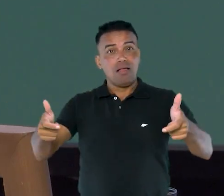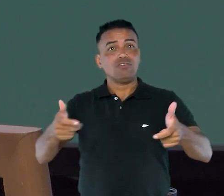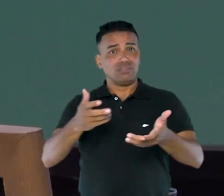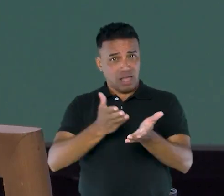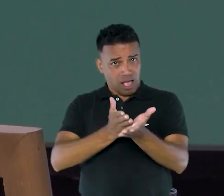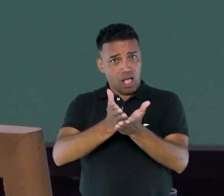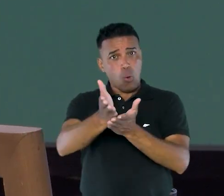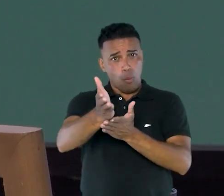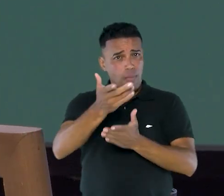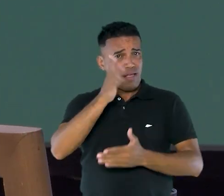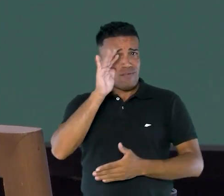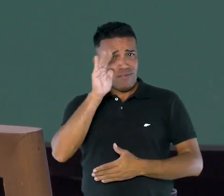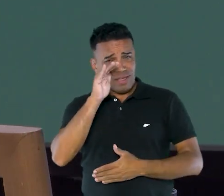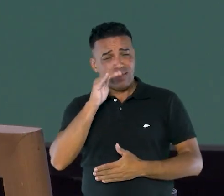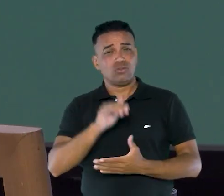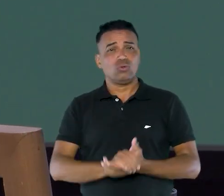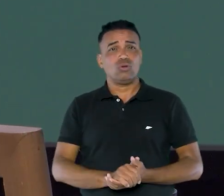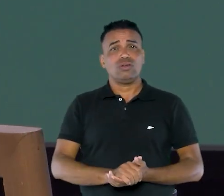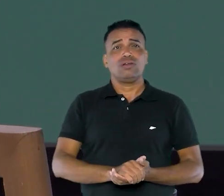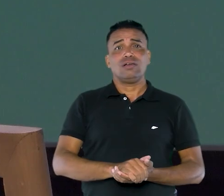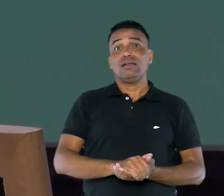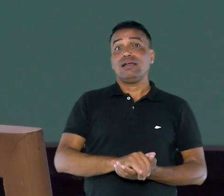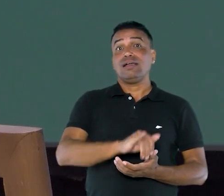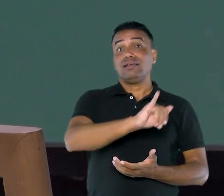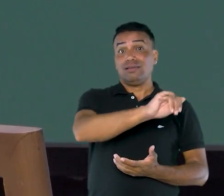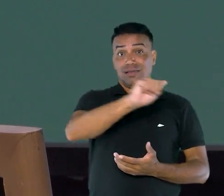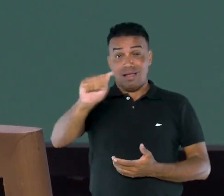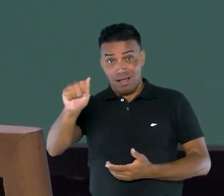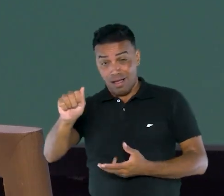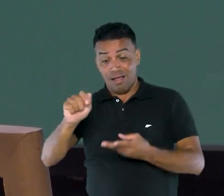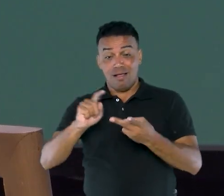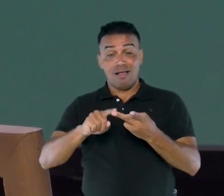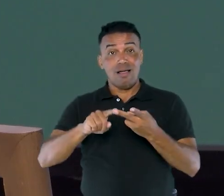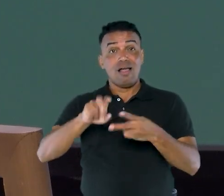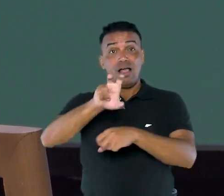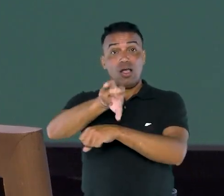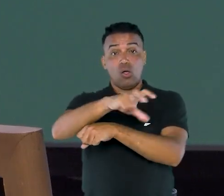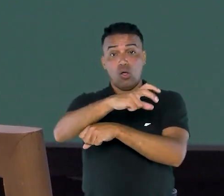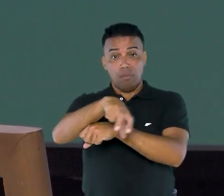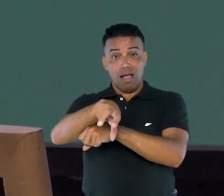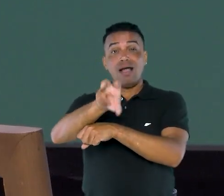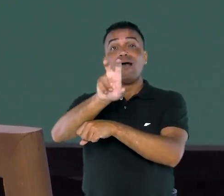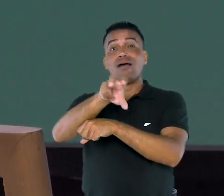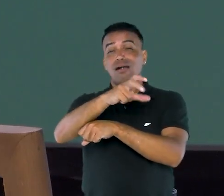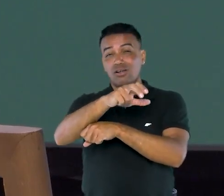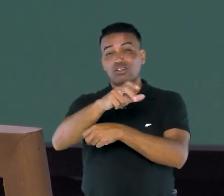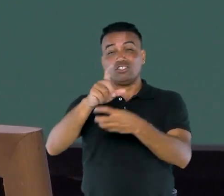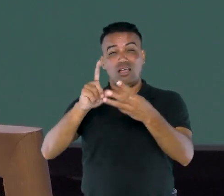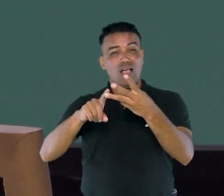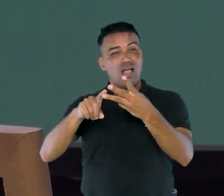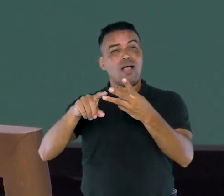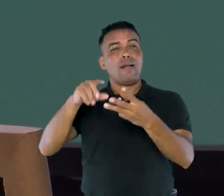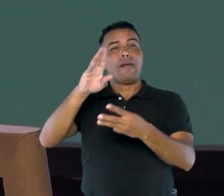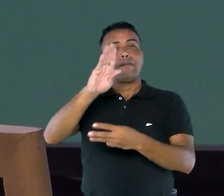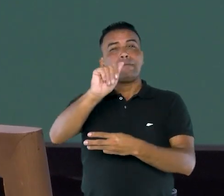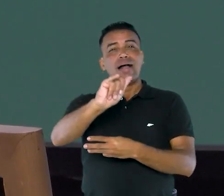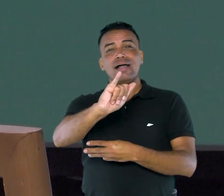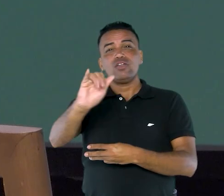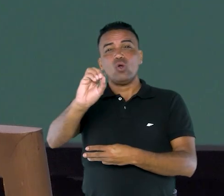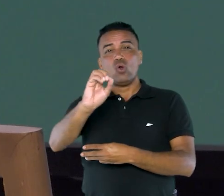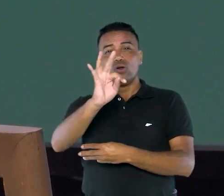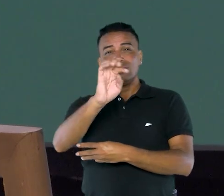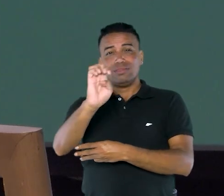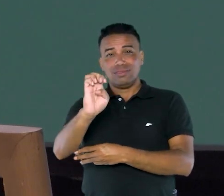acompanhando, né? Esse tripé, inteligência artificial, robótica e biotech, né?